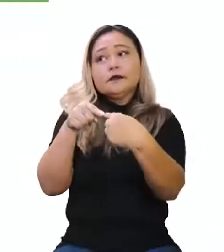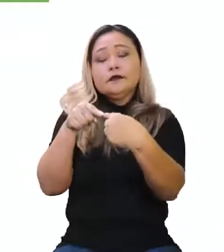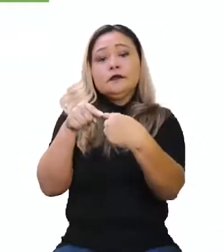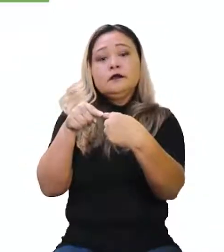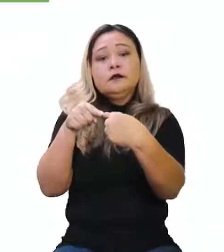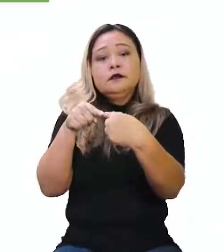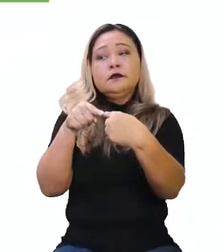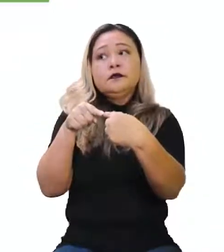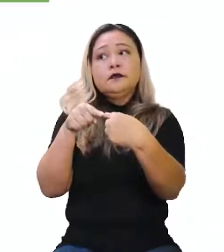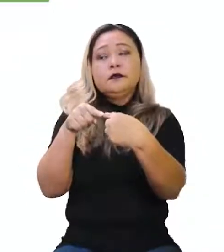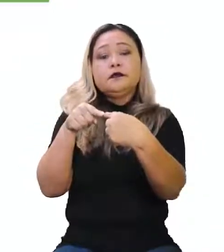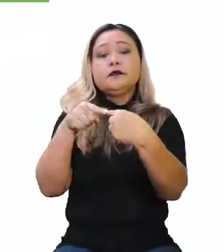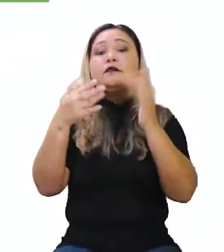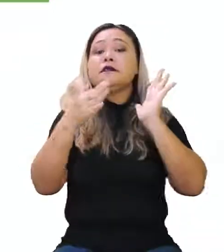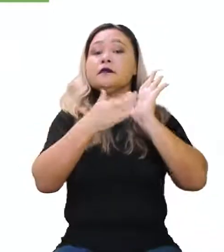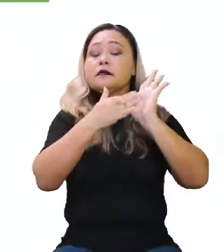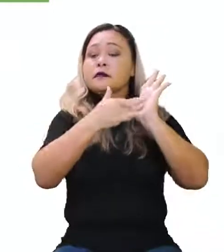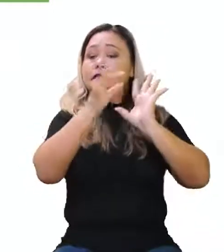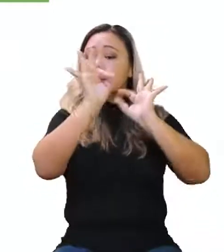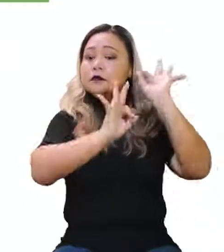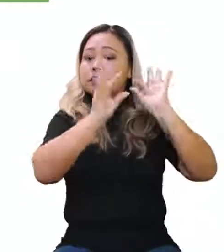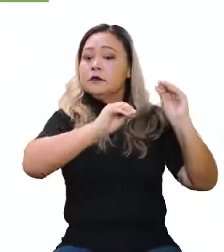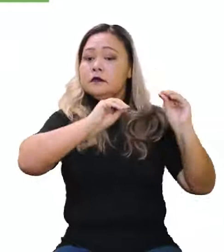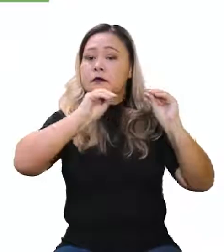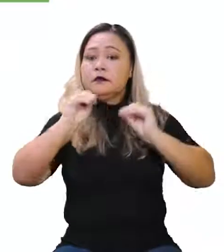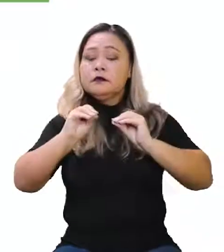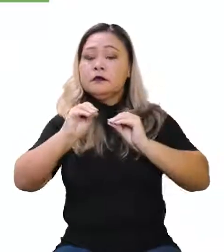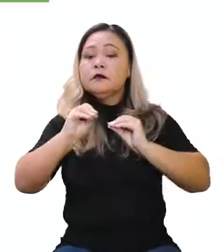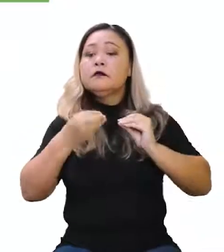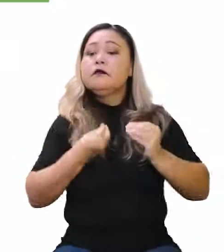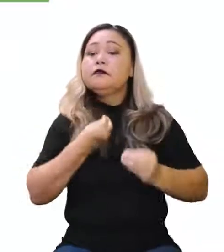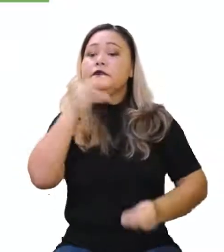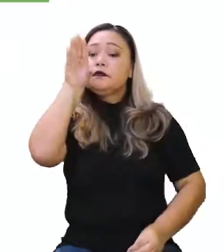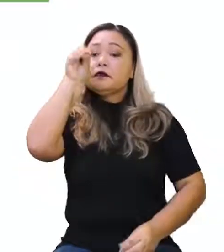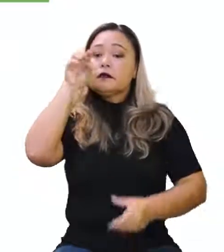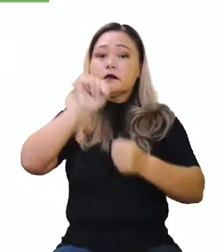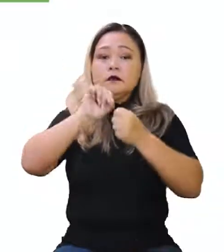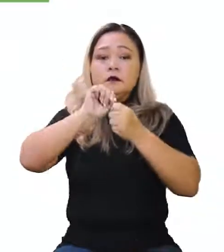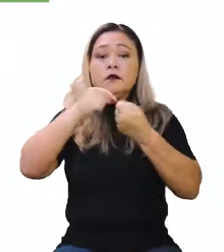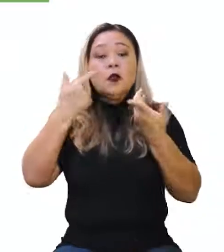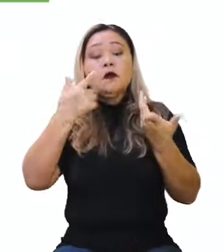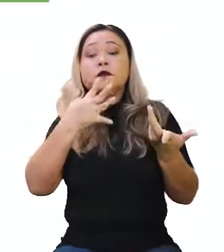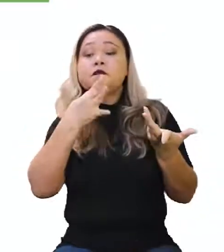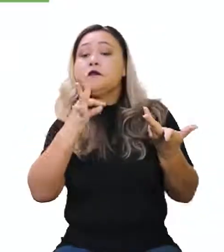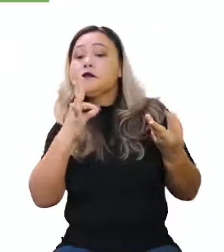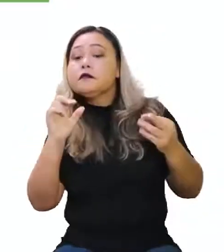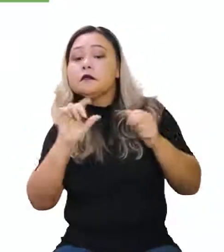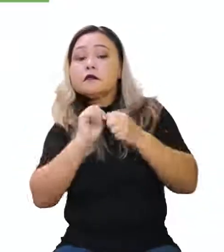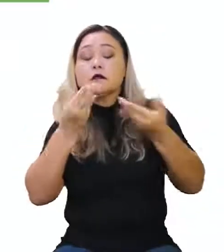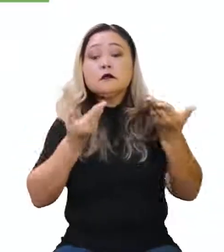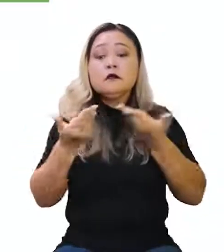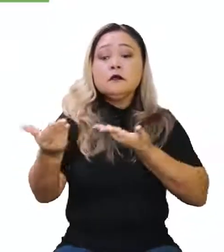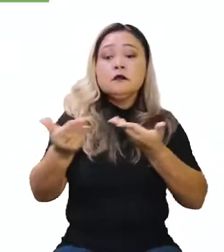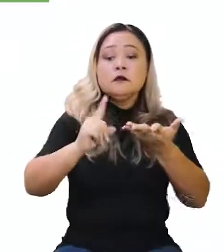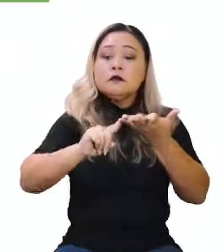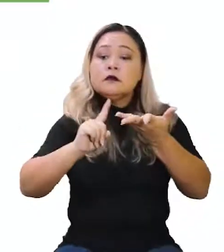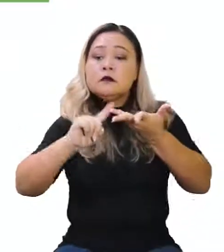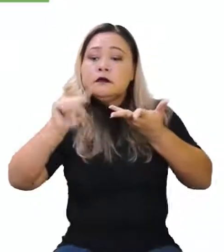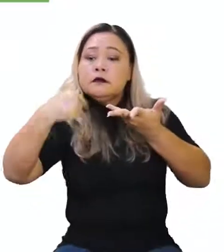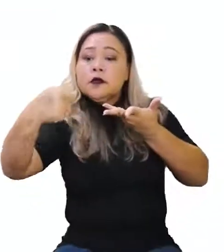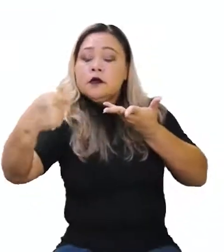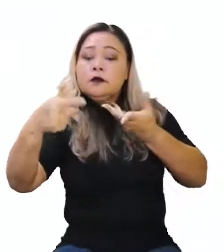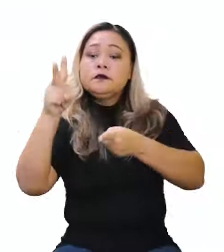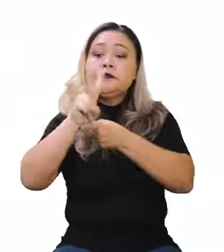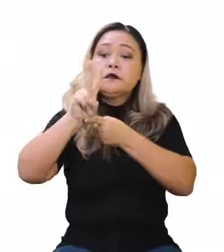Então, estabelecer critérios para o manejo de criação de avestruz e conhecer de forma geral o mercado e derivados provenientes